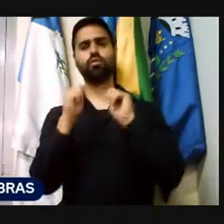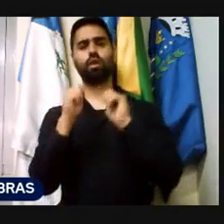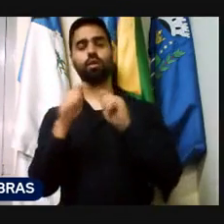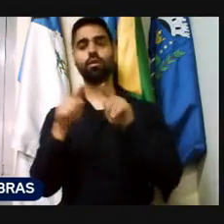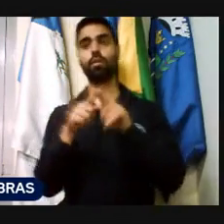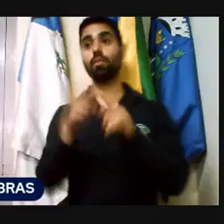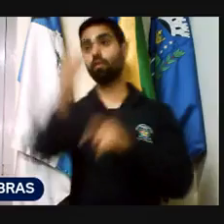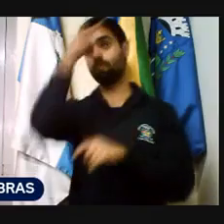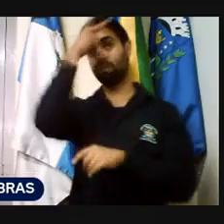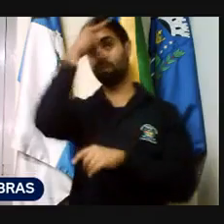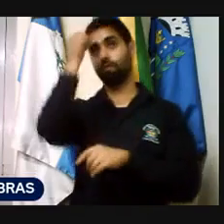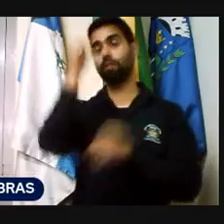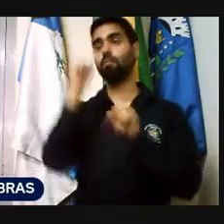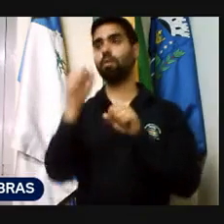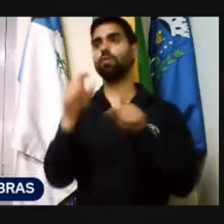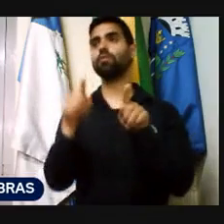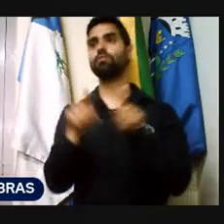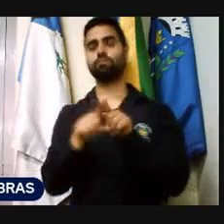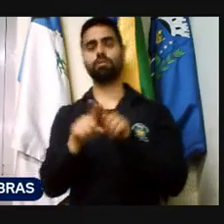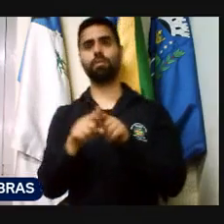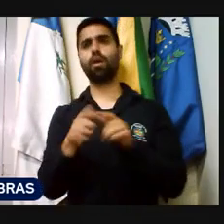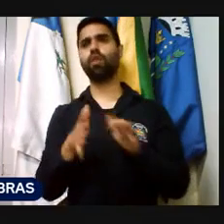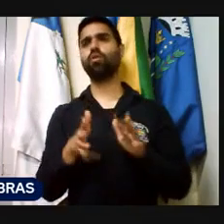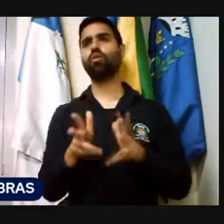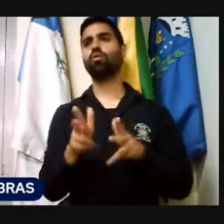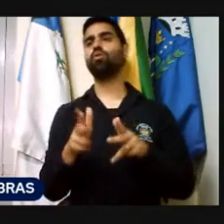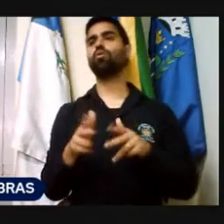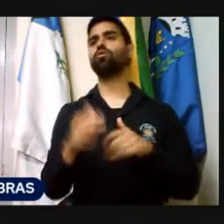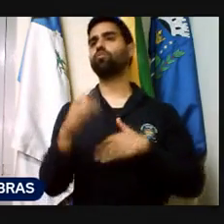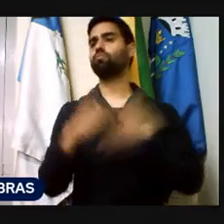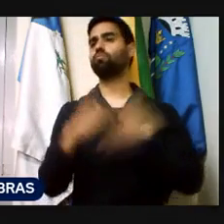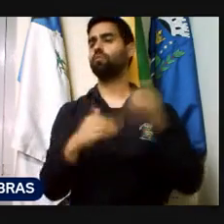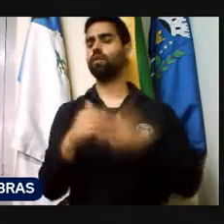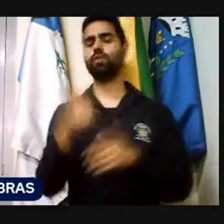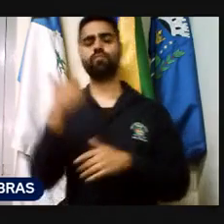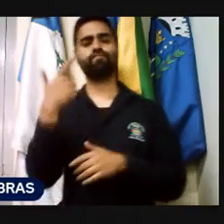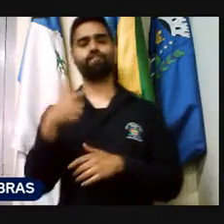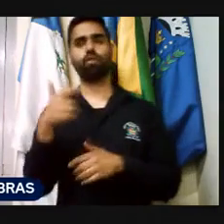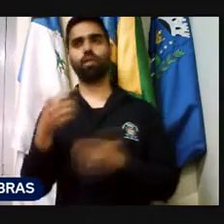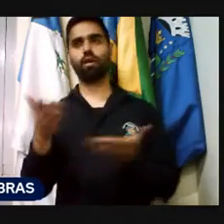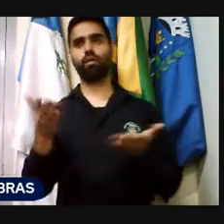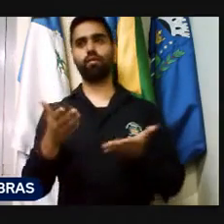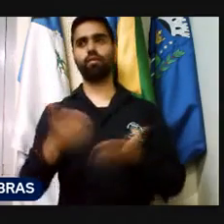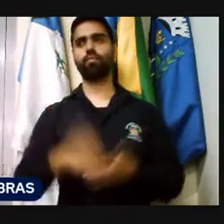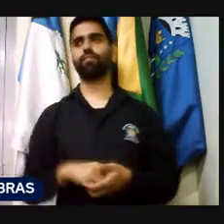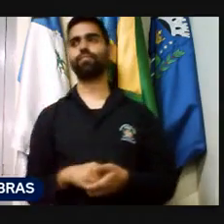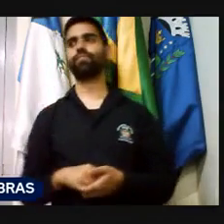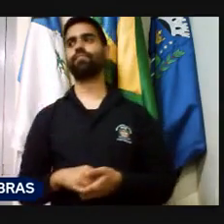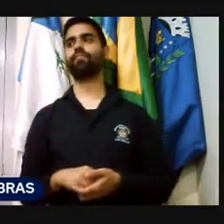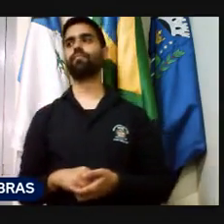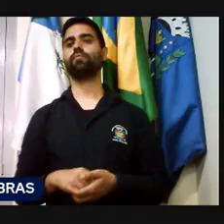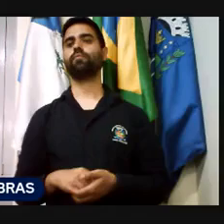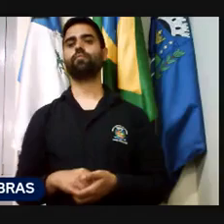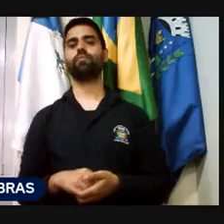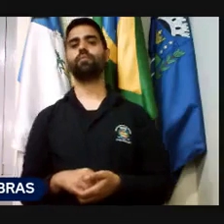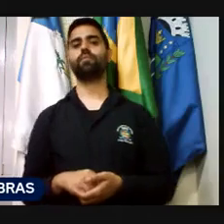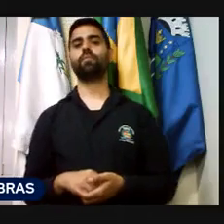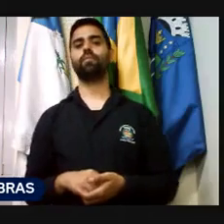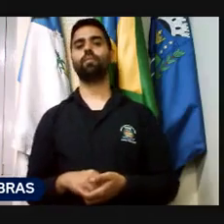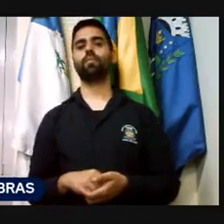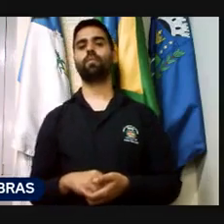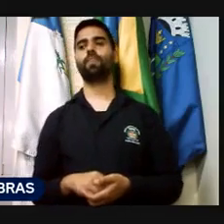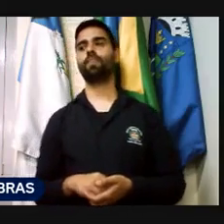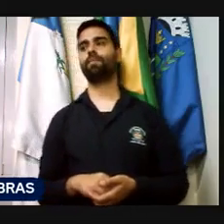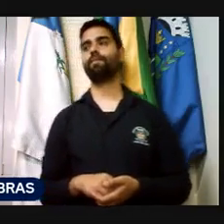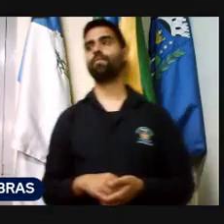prefeito atenda o administrativo, que não está sendo contemplado neste momento. No mais, eu